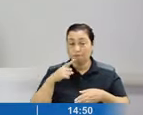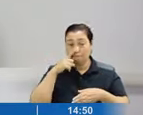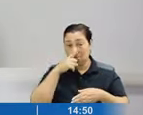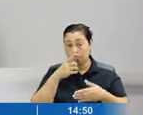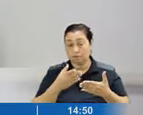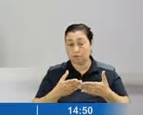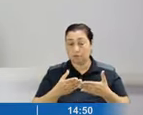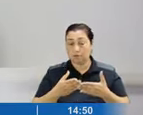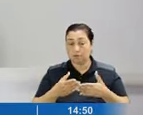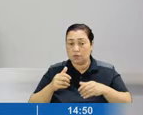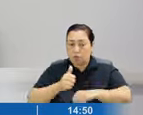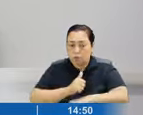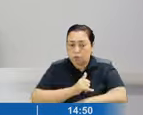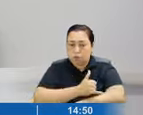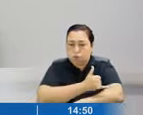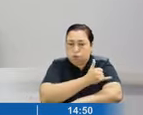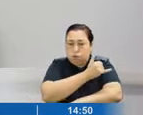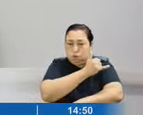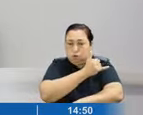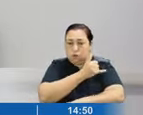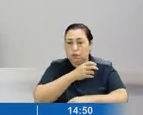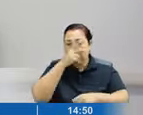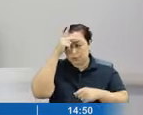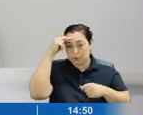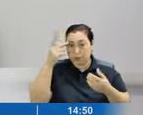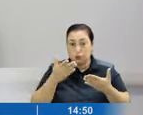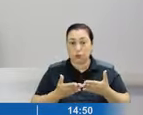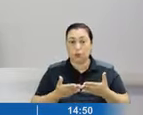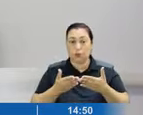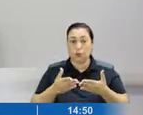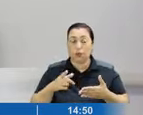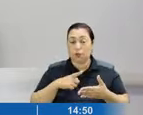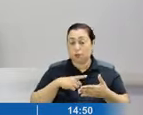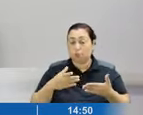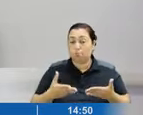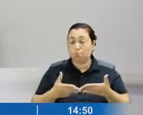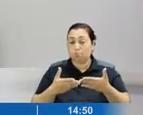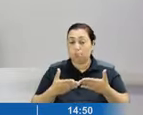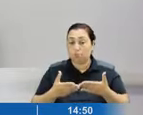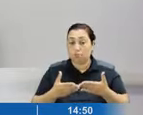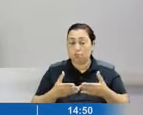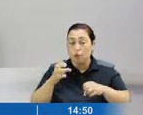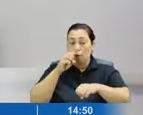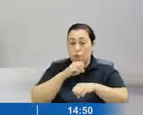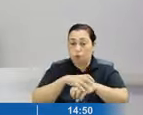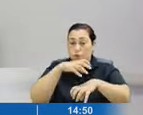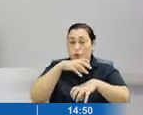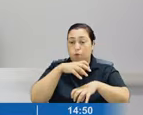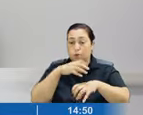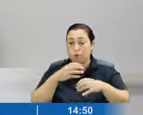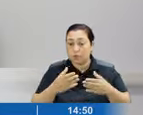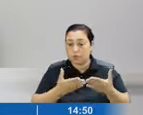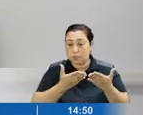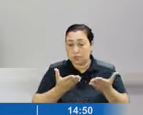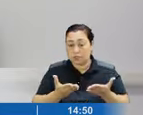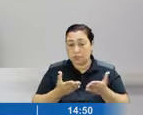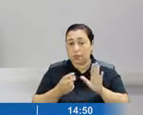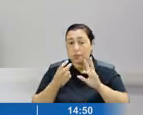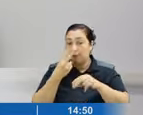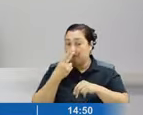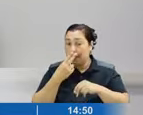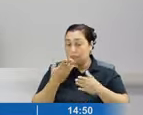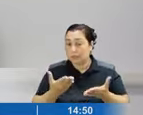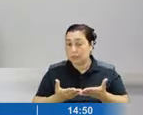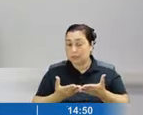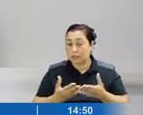risco. Obesidade. O paciente obeso ele tem um índice de processo, uma inflamação crônica, e parece isso ser